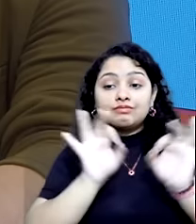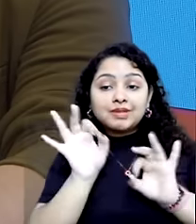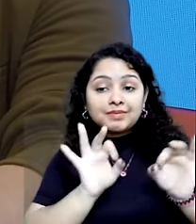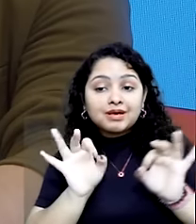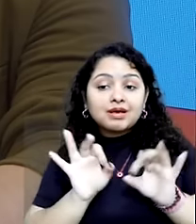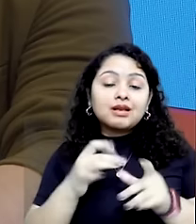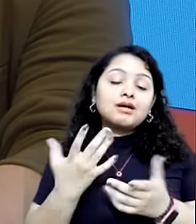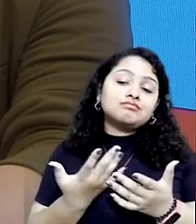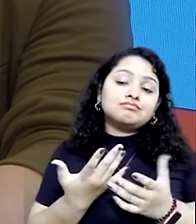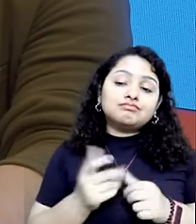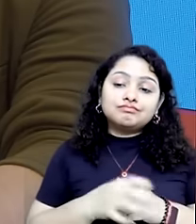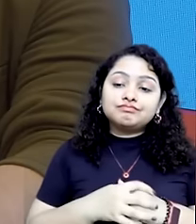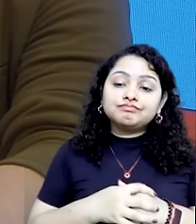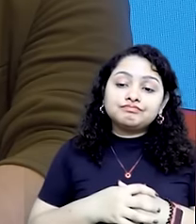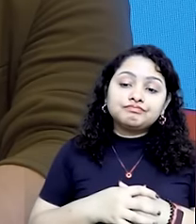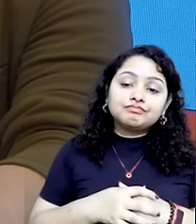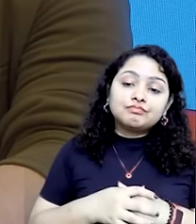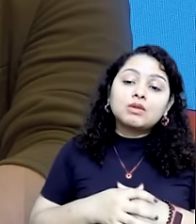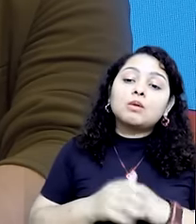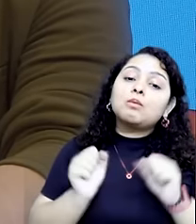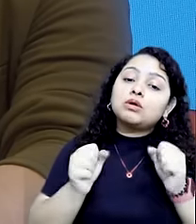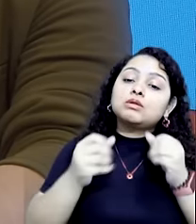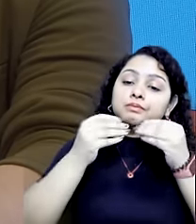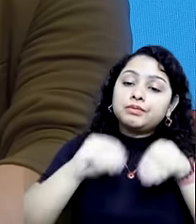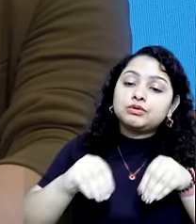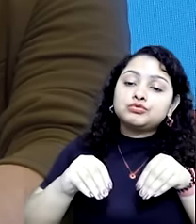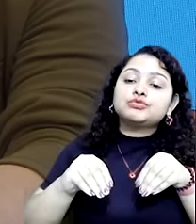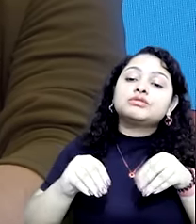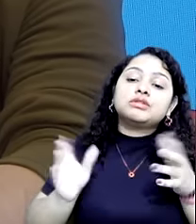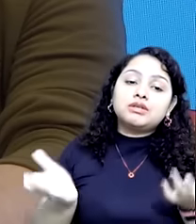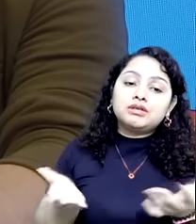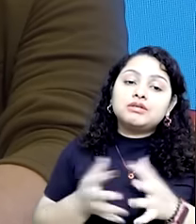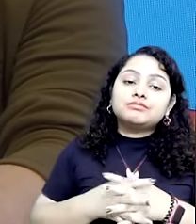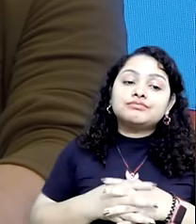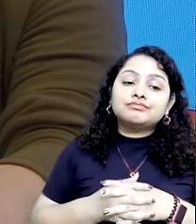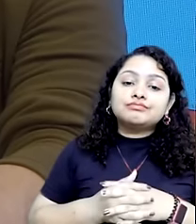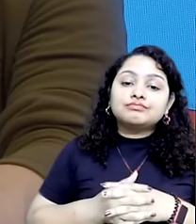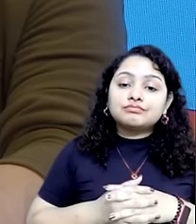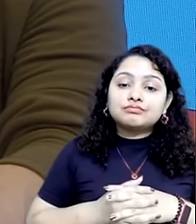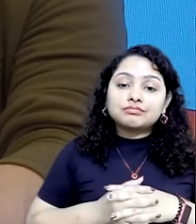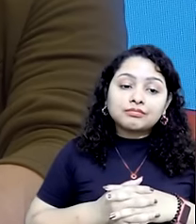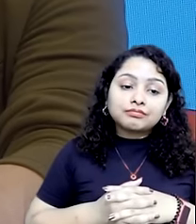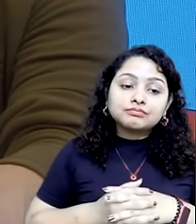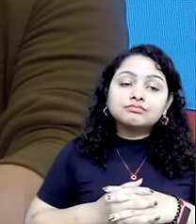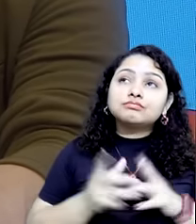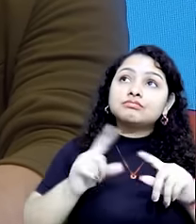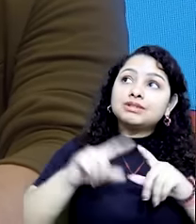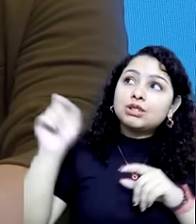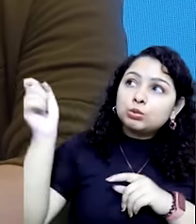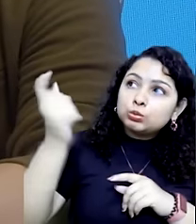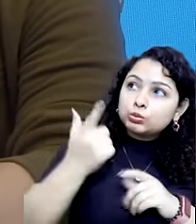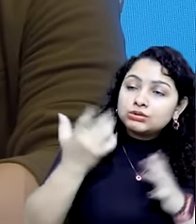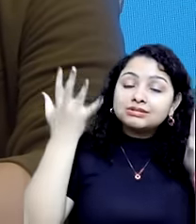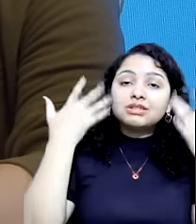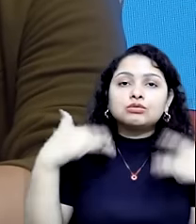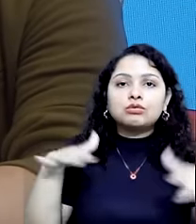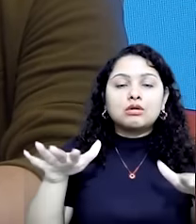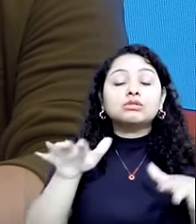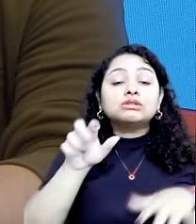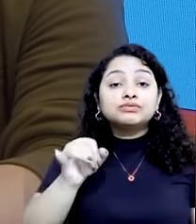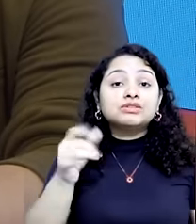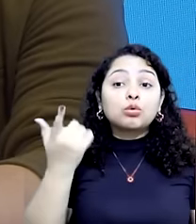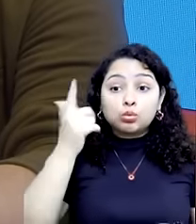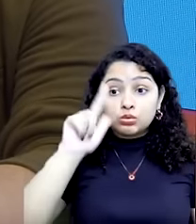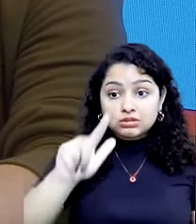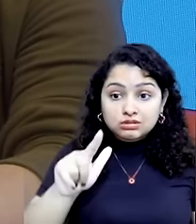a questão da sombra também acaba danificando um pouco ali a qualidade da das imagens mas a a a luz natural e quem tem a